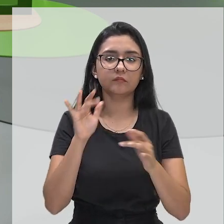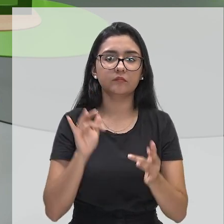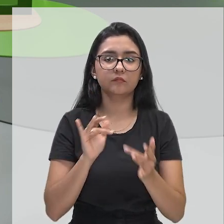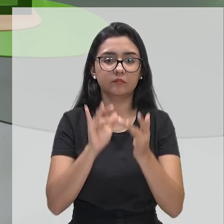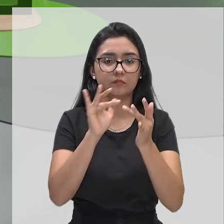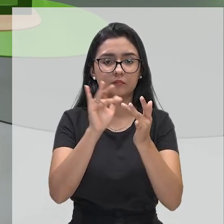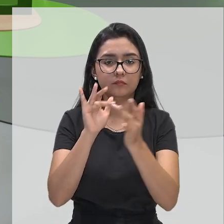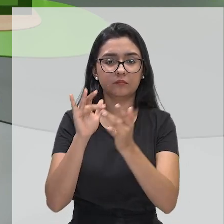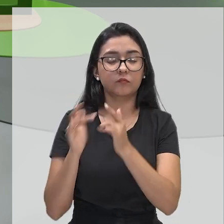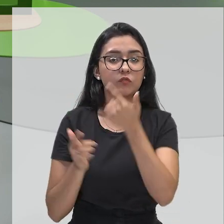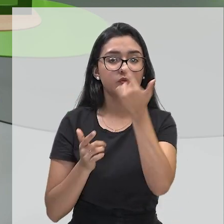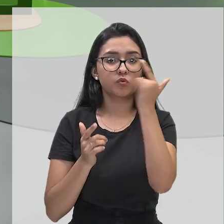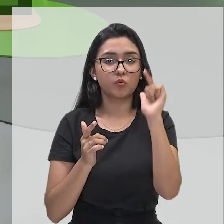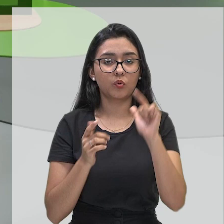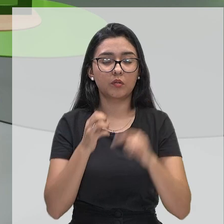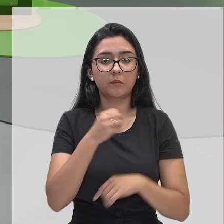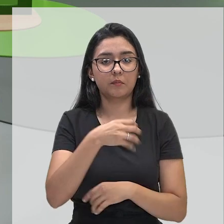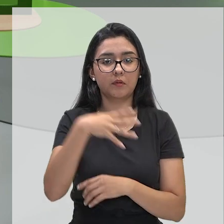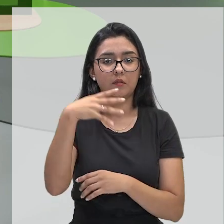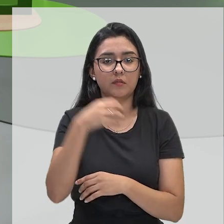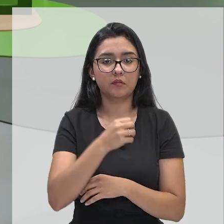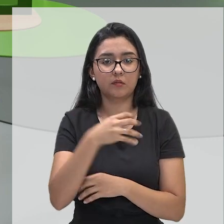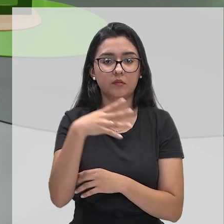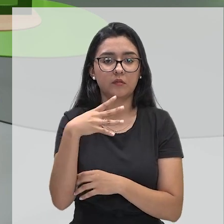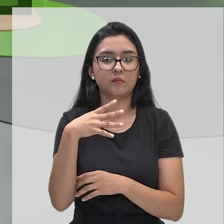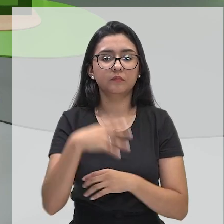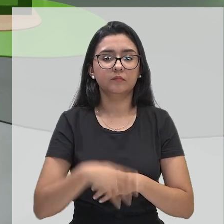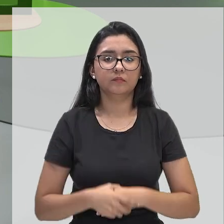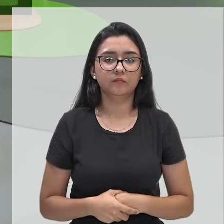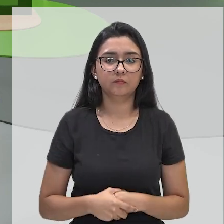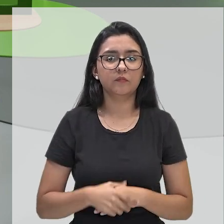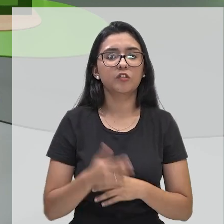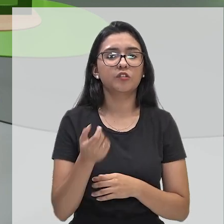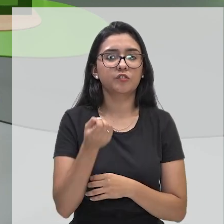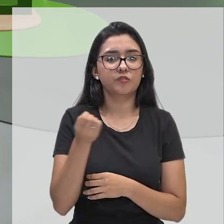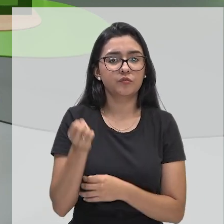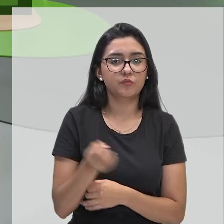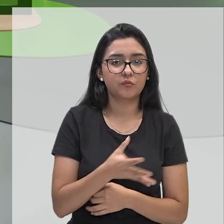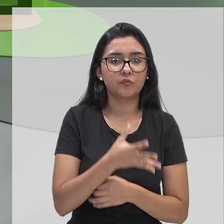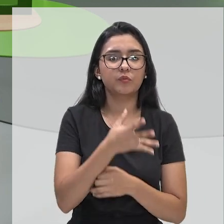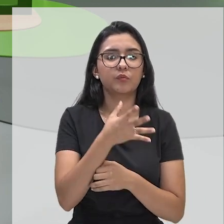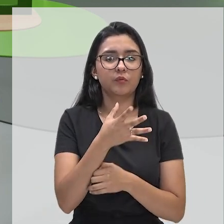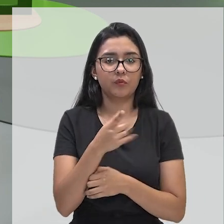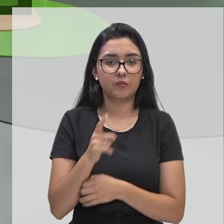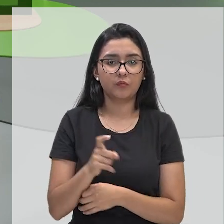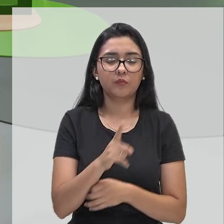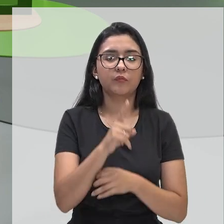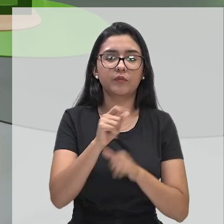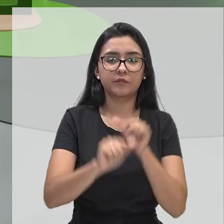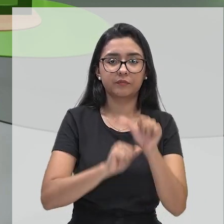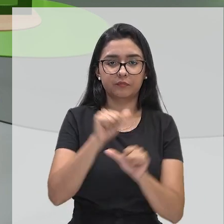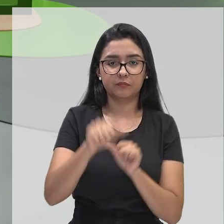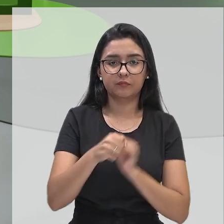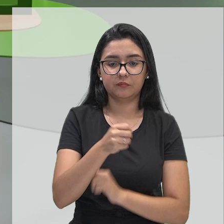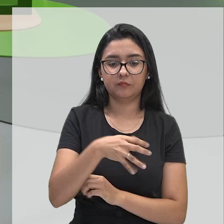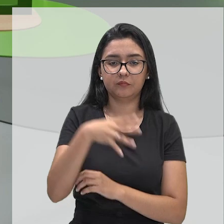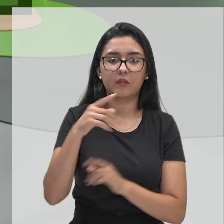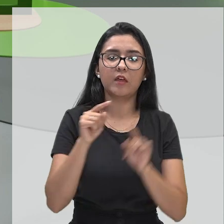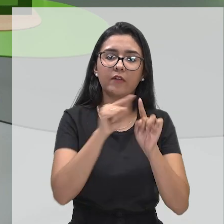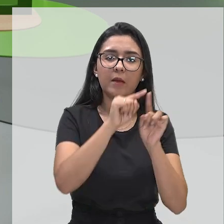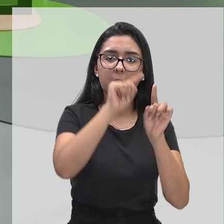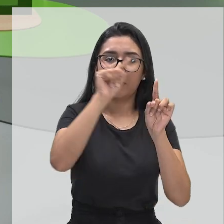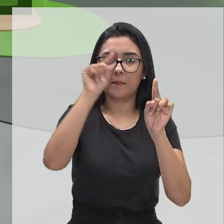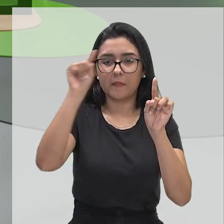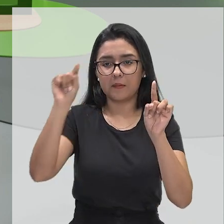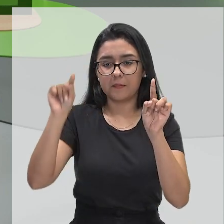encontrar com as células reprodutivas de outra medusa e formar um novo embrião que vai se tornar um pólipo e assim